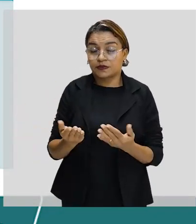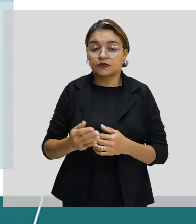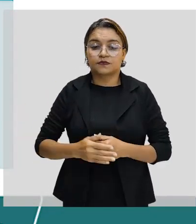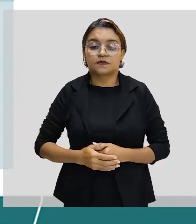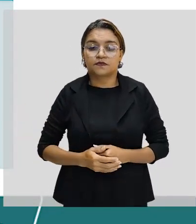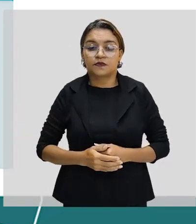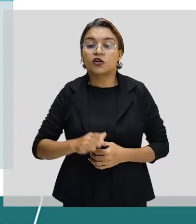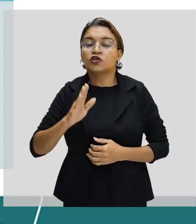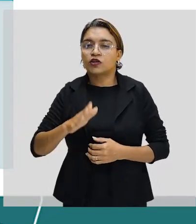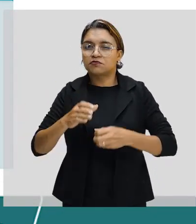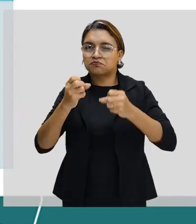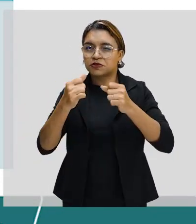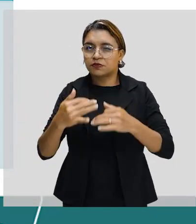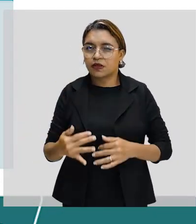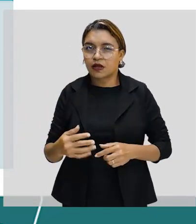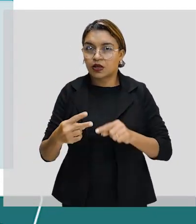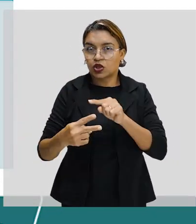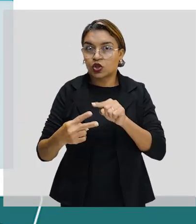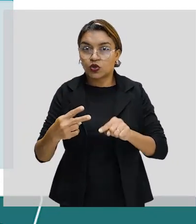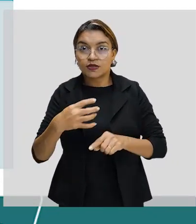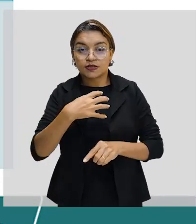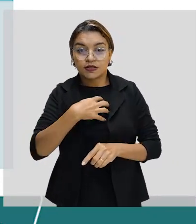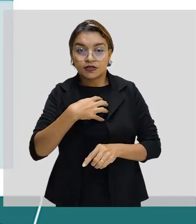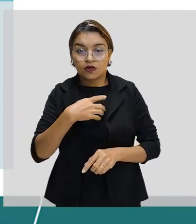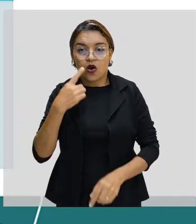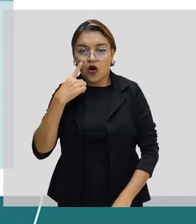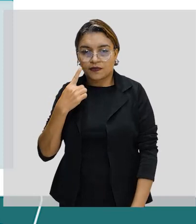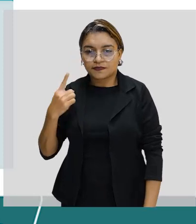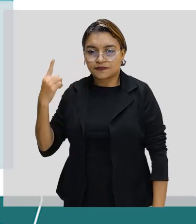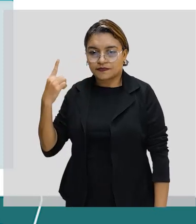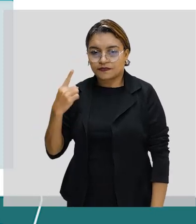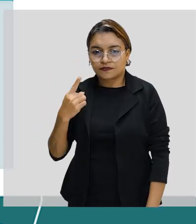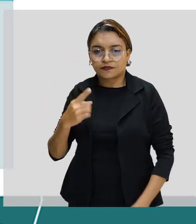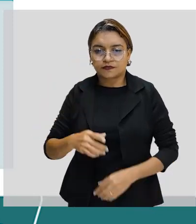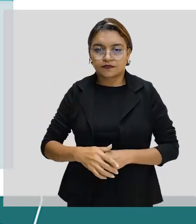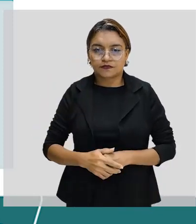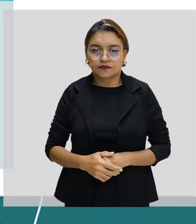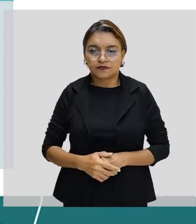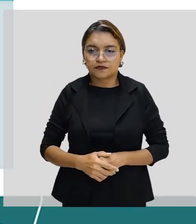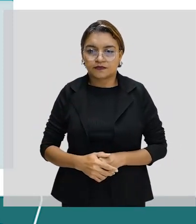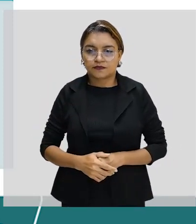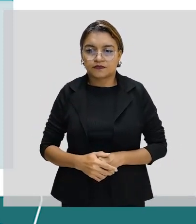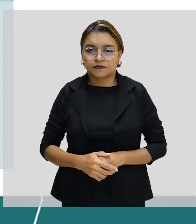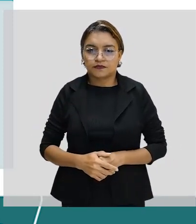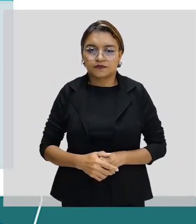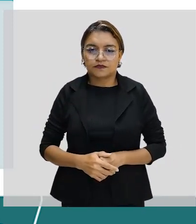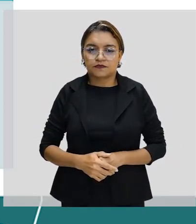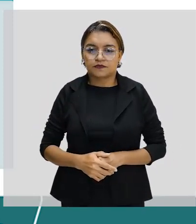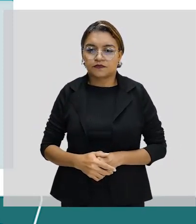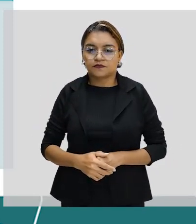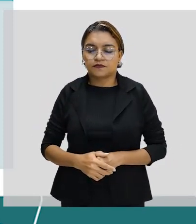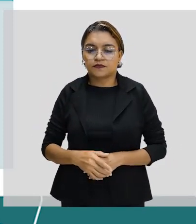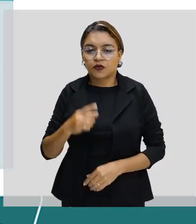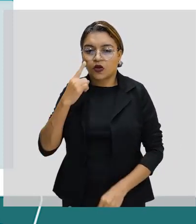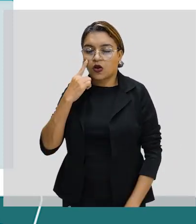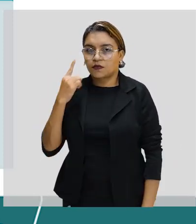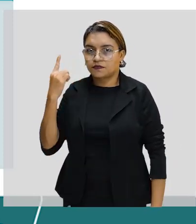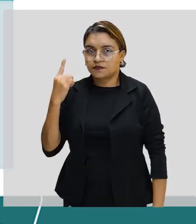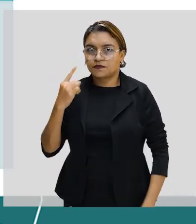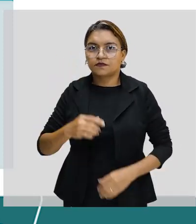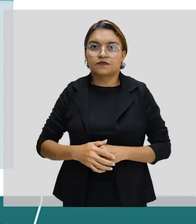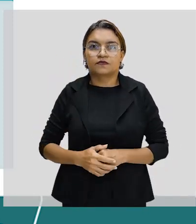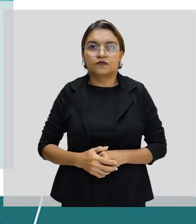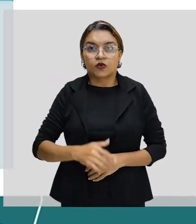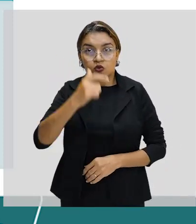eu mencionei, ele tem os dois sentidos, ser ou estar. Olha os exemplos. I'm a teacher. Eu sou